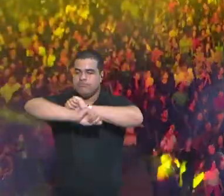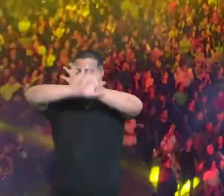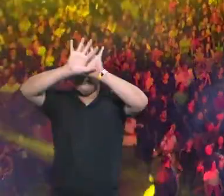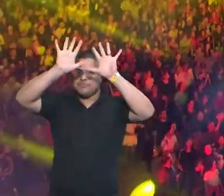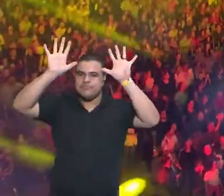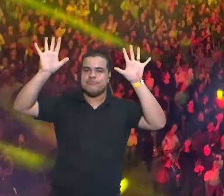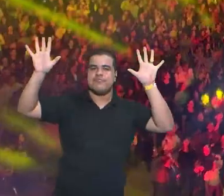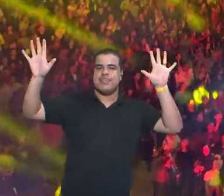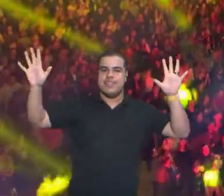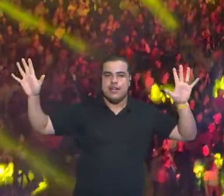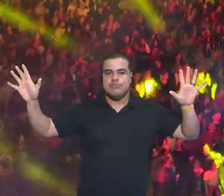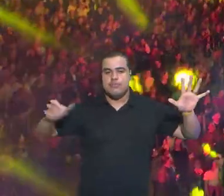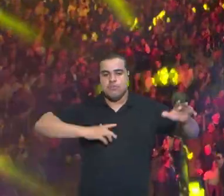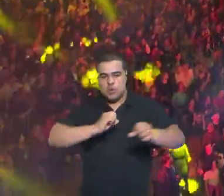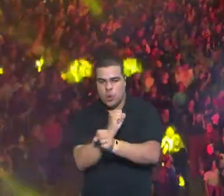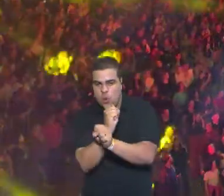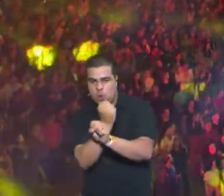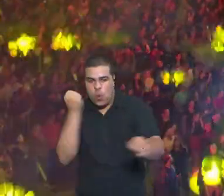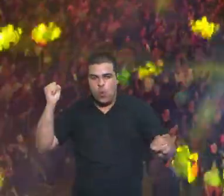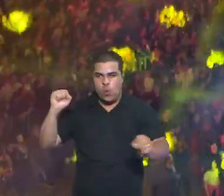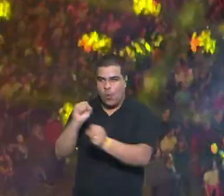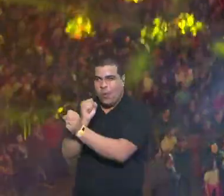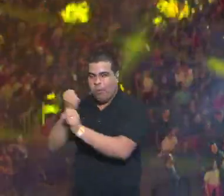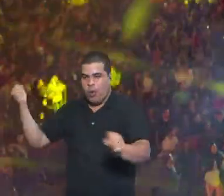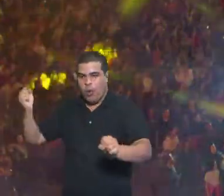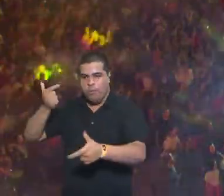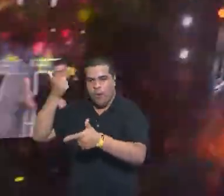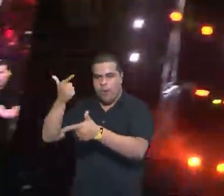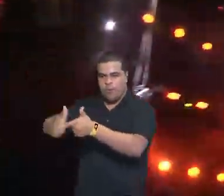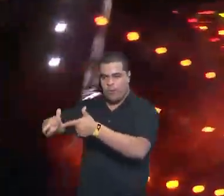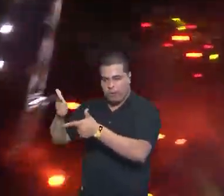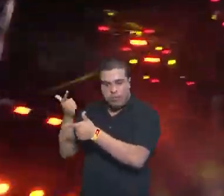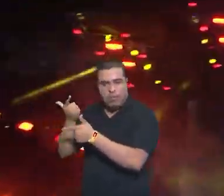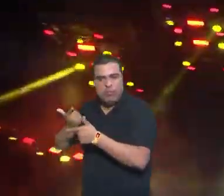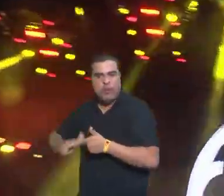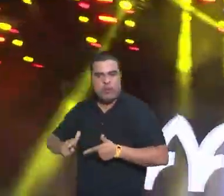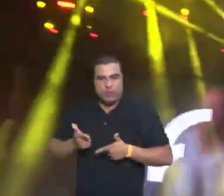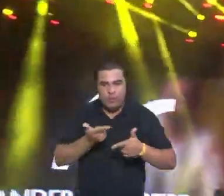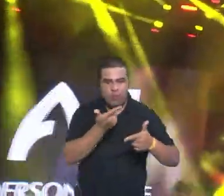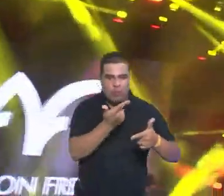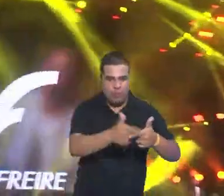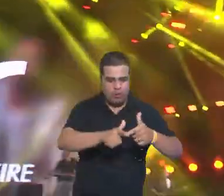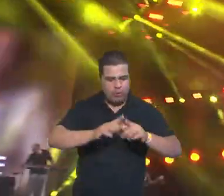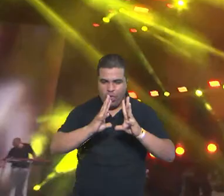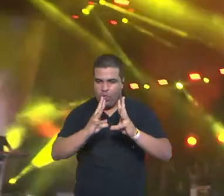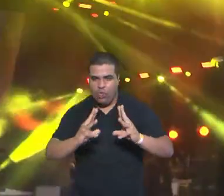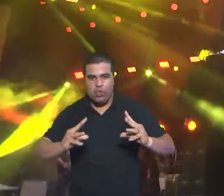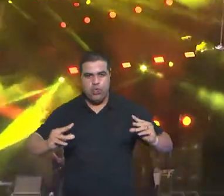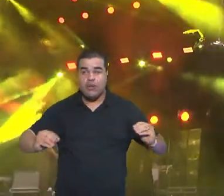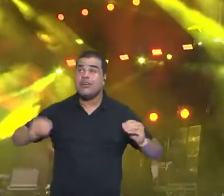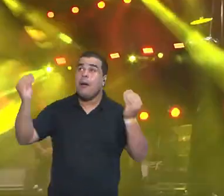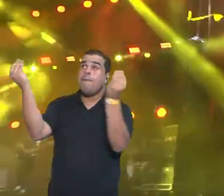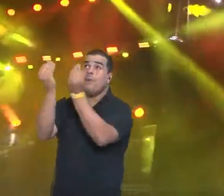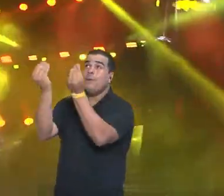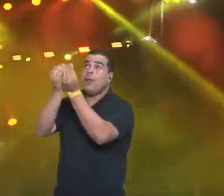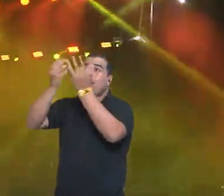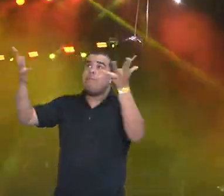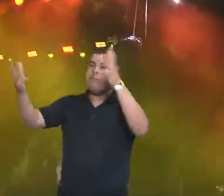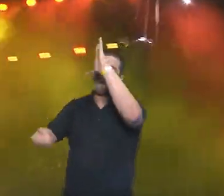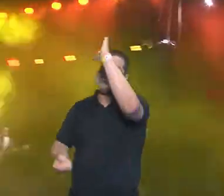porque a igreja vem as portas do inferno com barulho de milagre